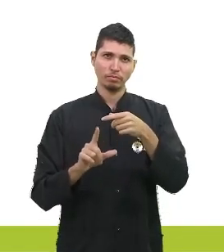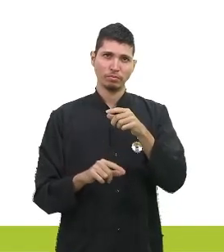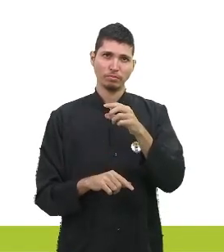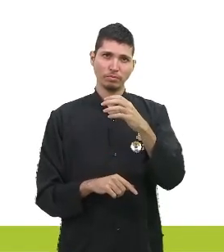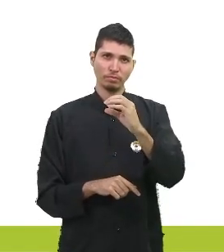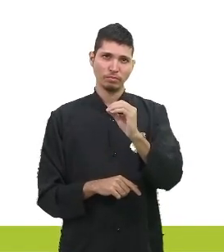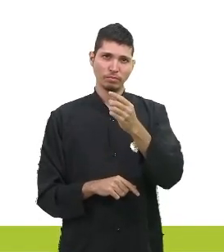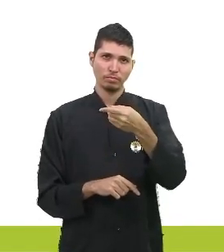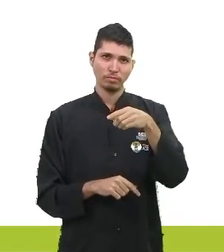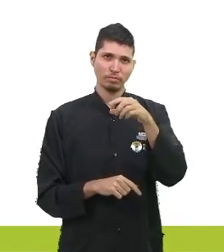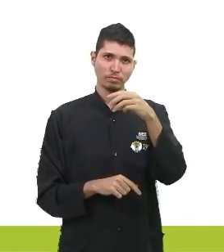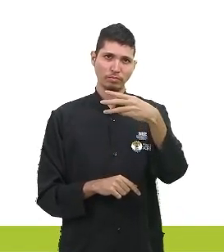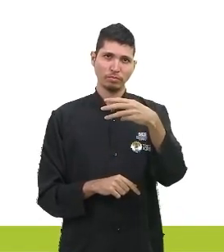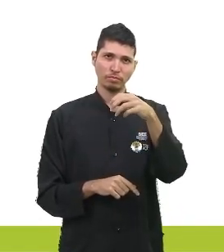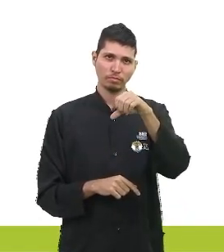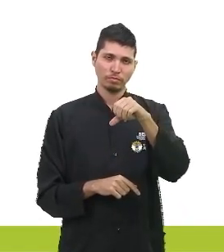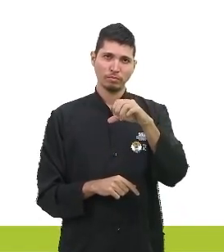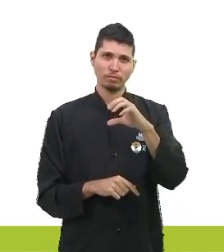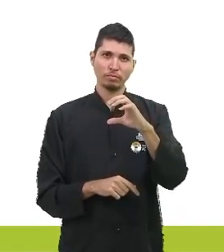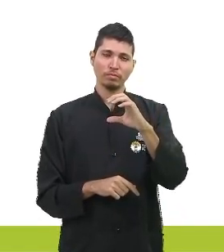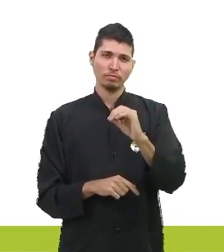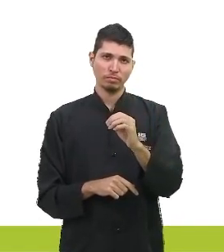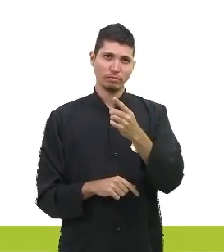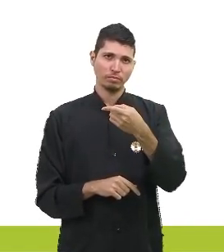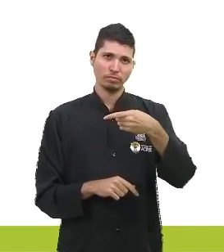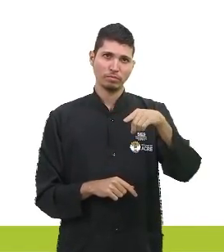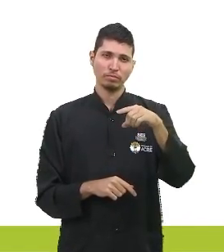0,39 e 0,89.